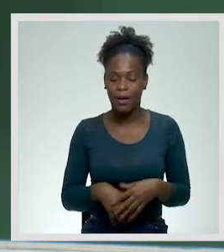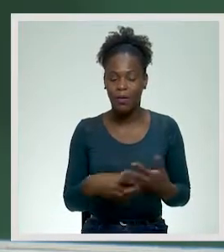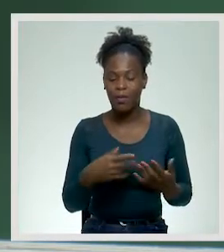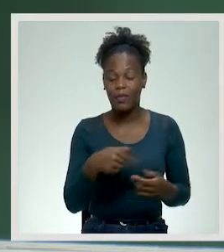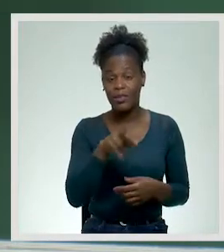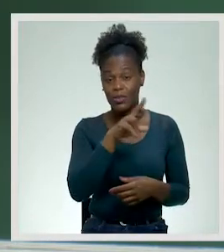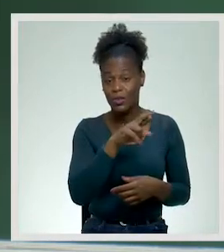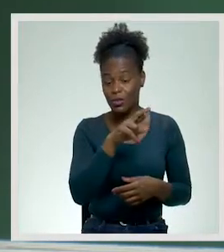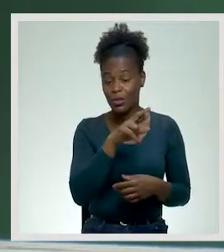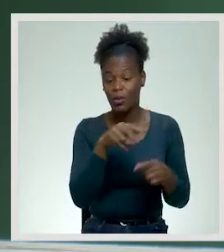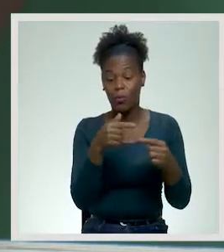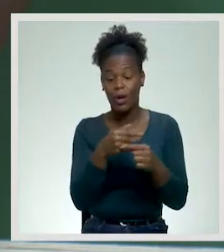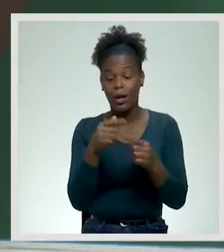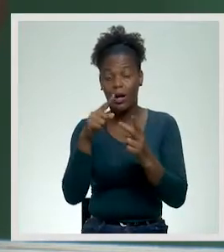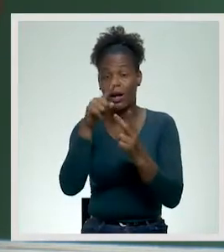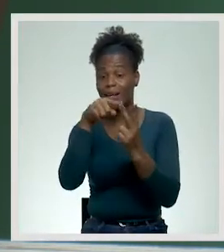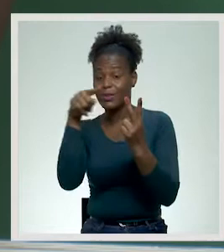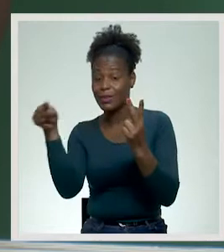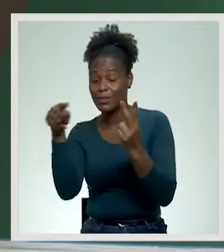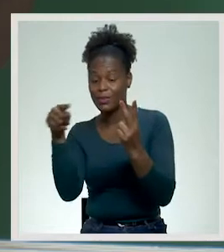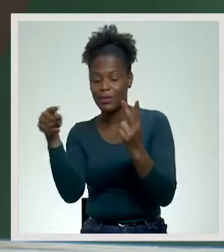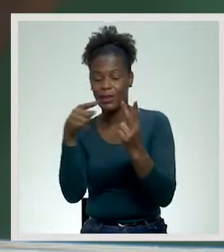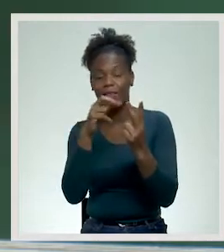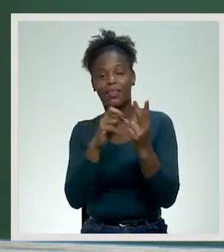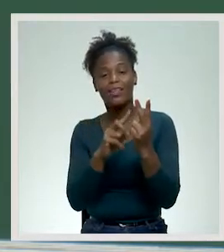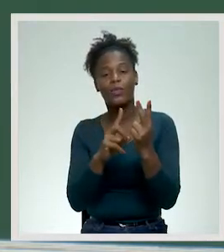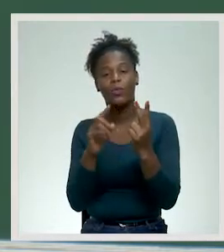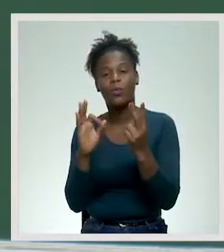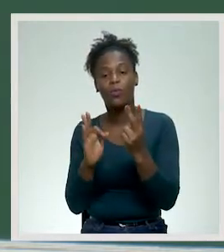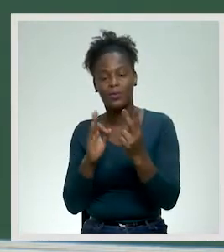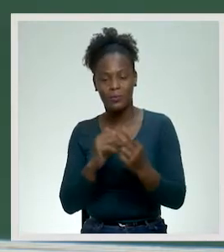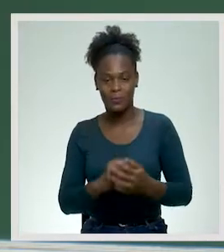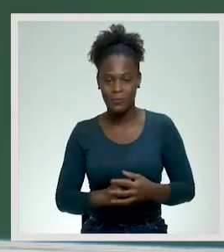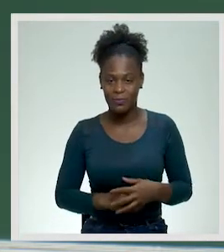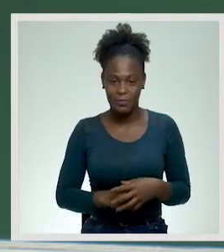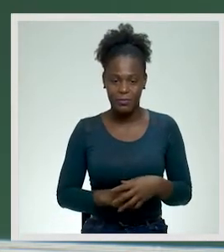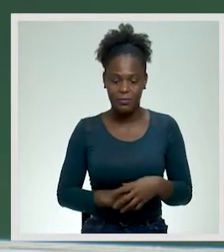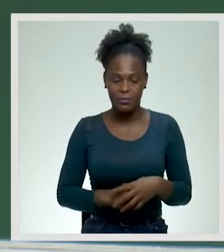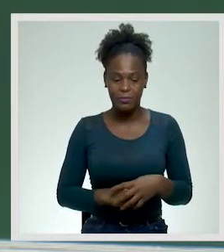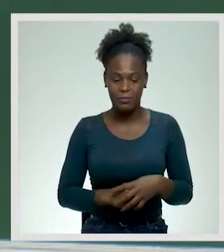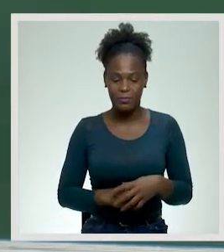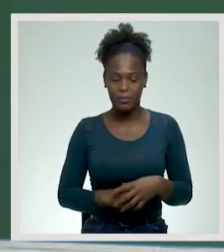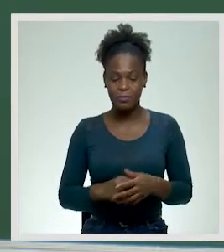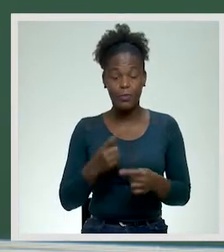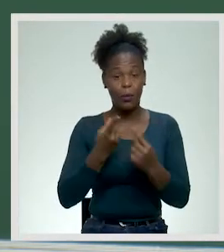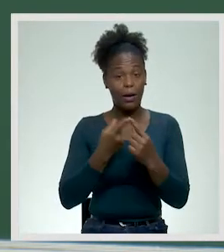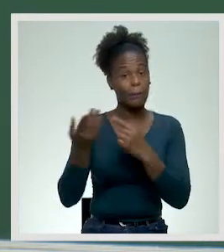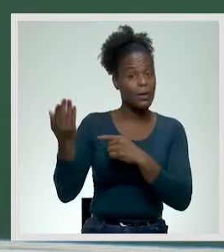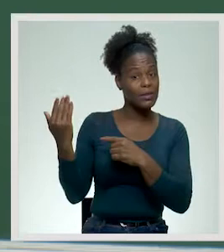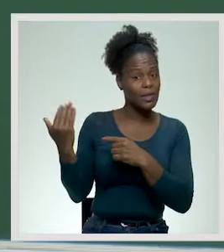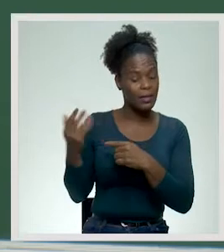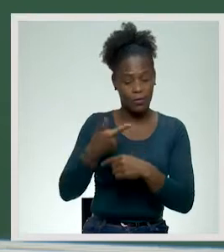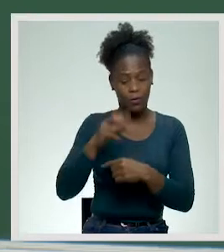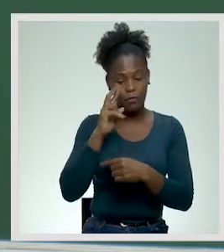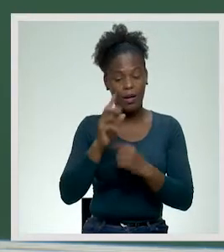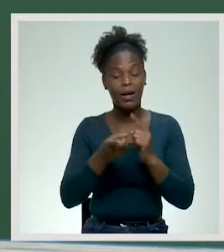X é igual a raiz quadrada de 64. No ano transato vimos